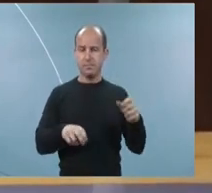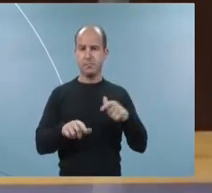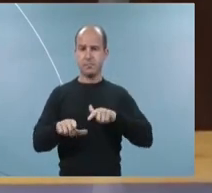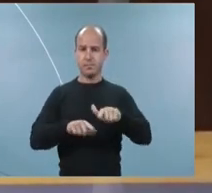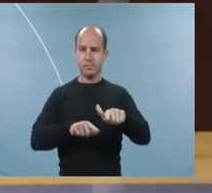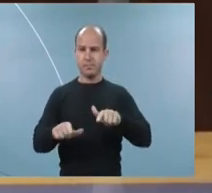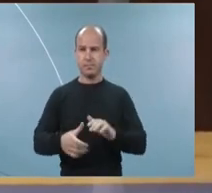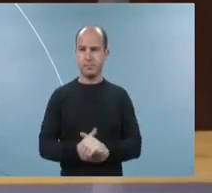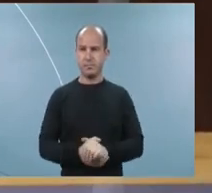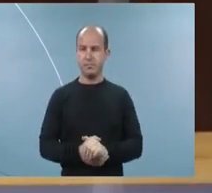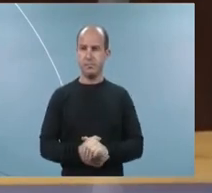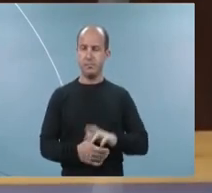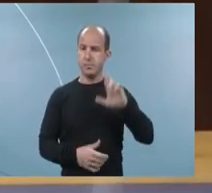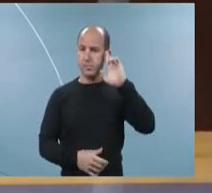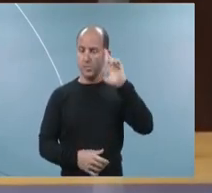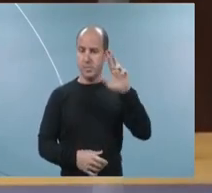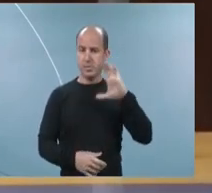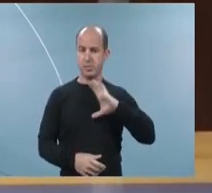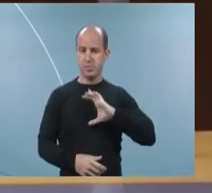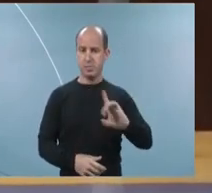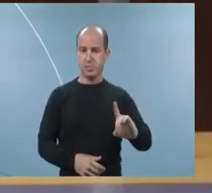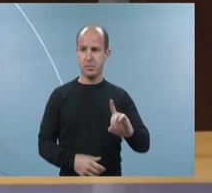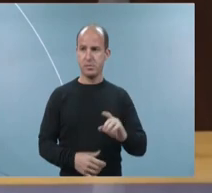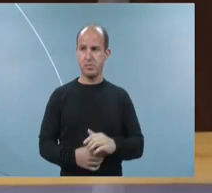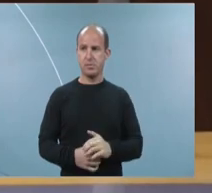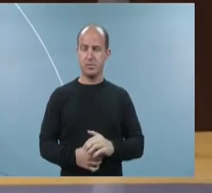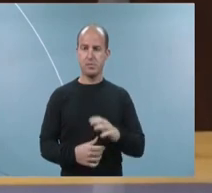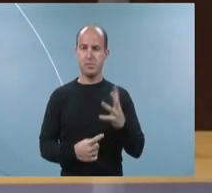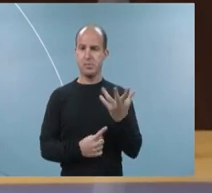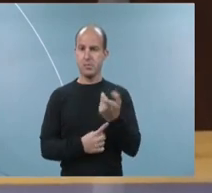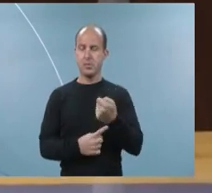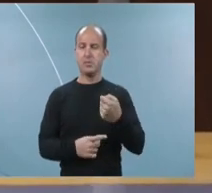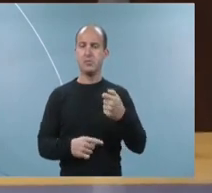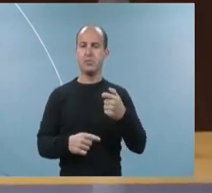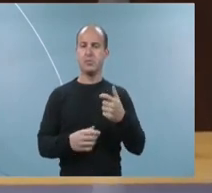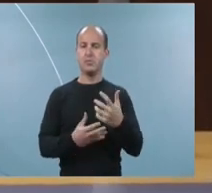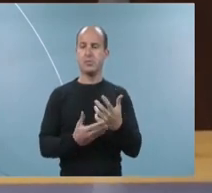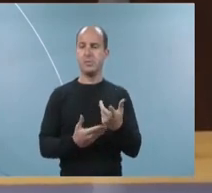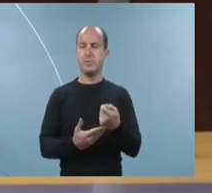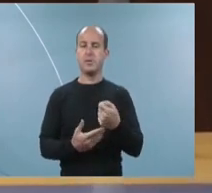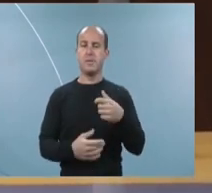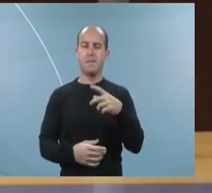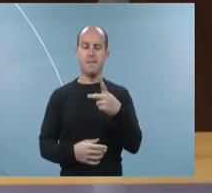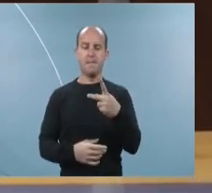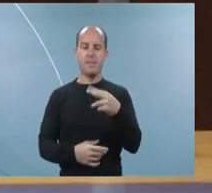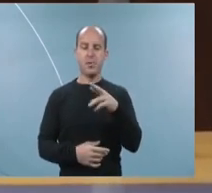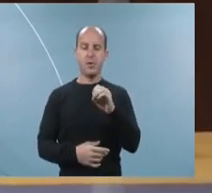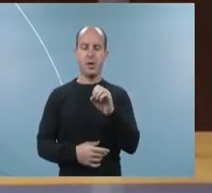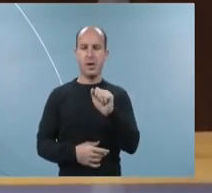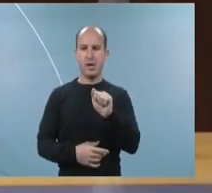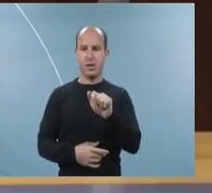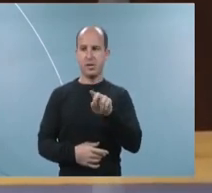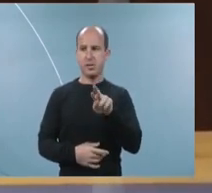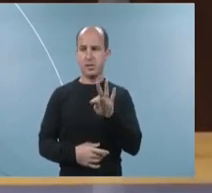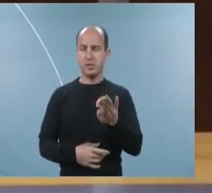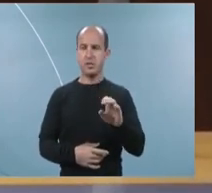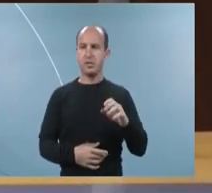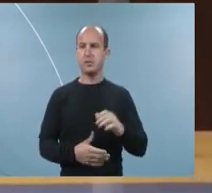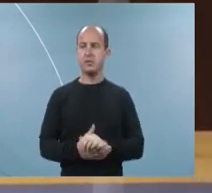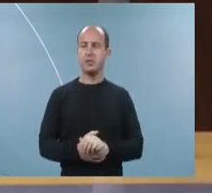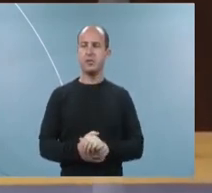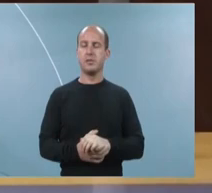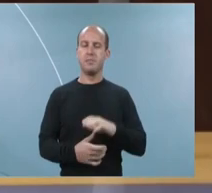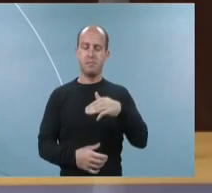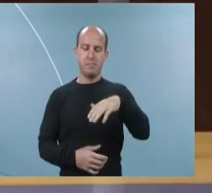trabalhos. Senhora subcoordenadora do Programa do Artesanato do Estado, ProArte, da Setas, RN, Maria